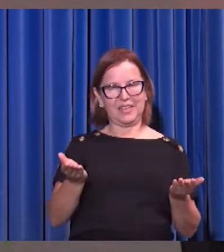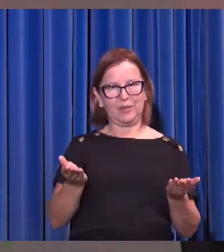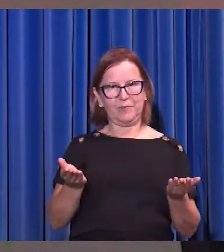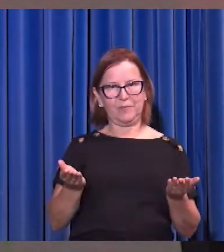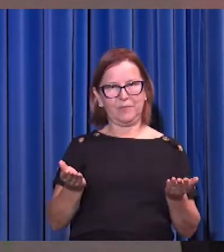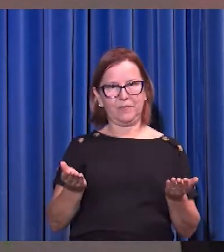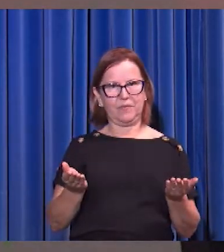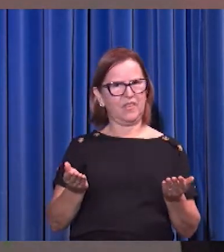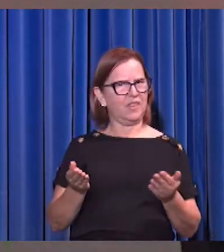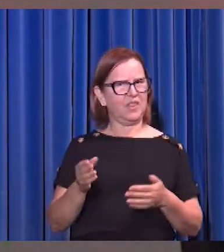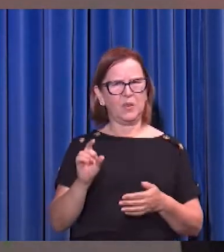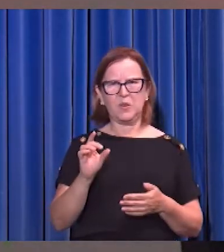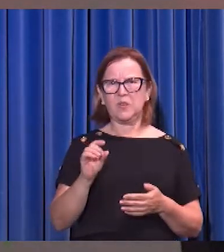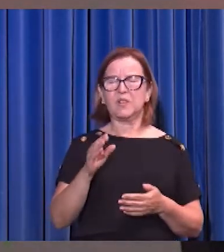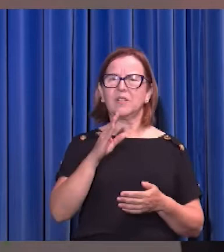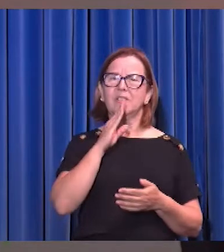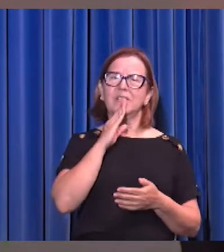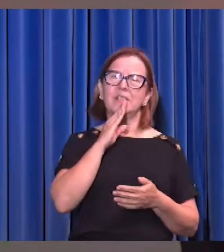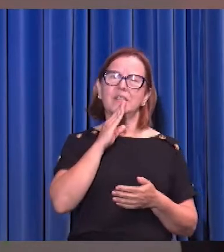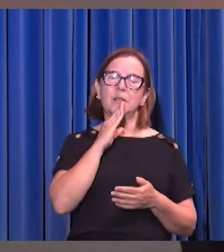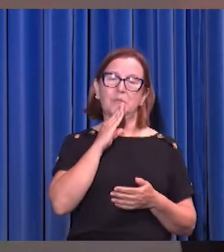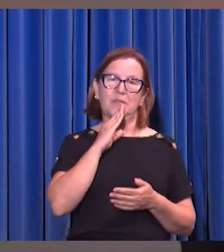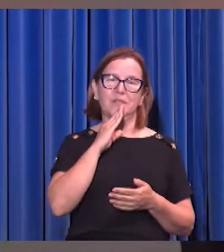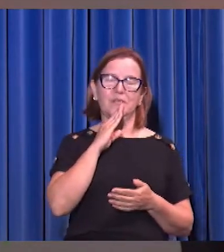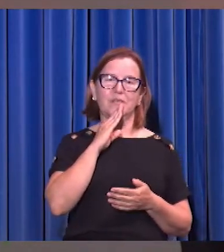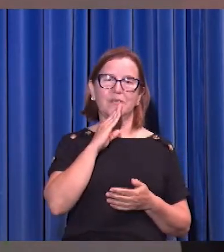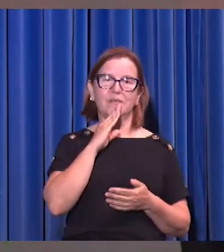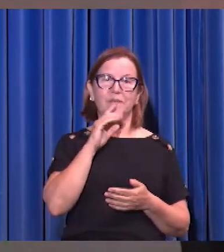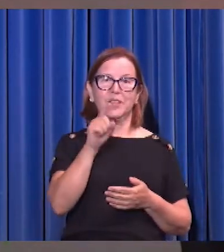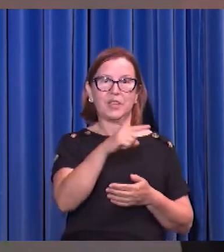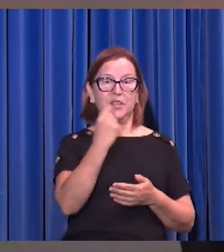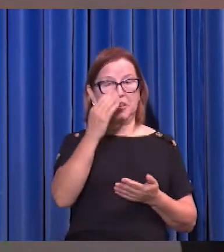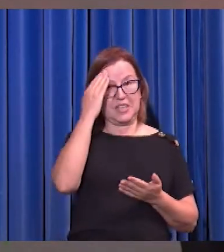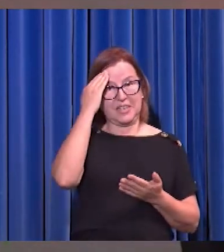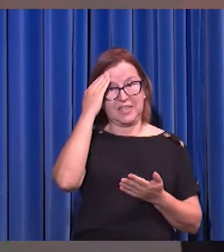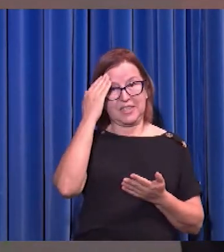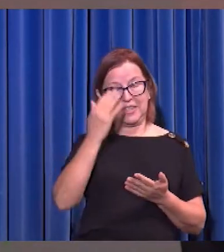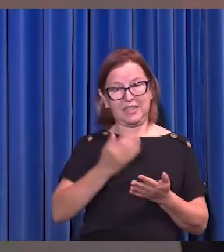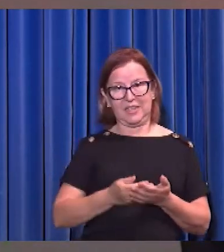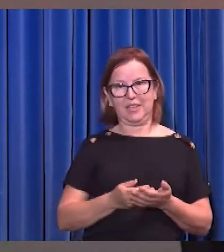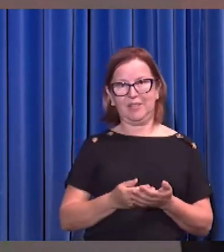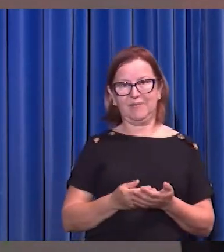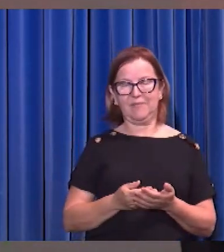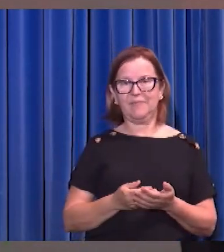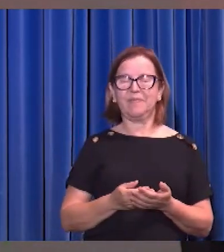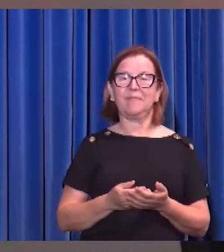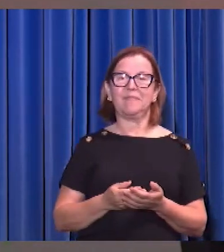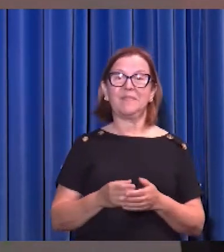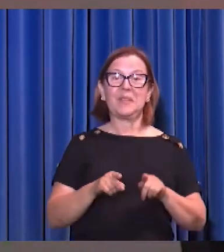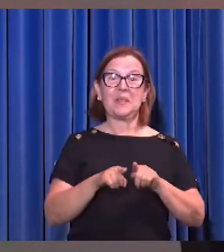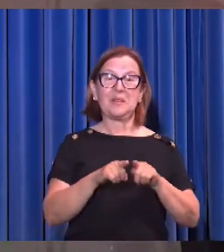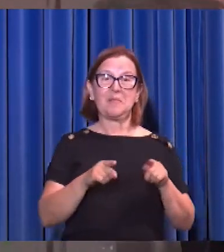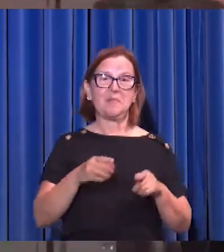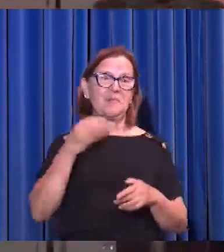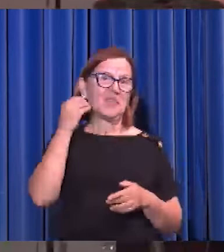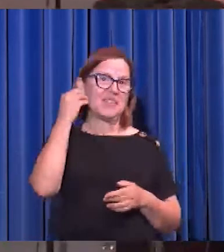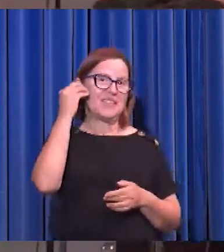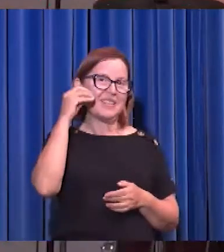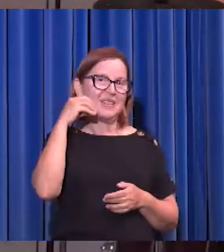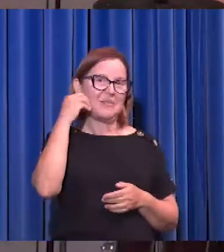o conhecimento que nós vamos ter a respeito do que é bíblico, mas é